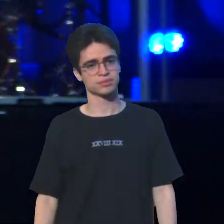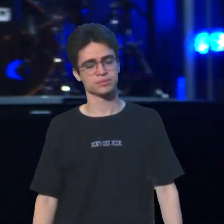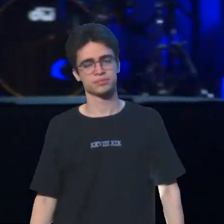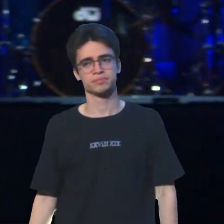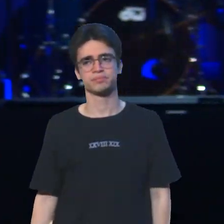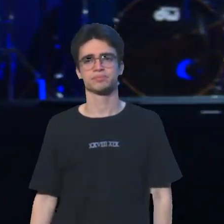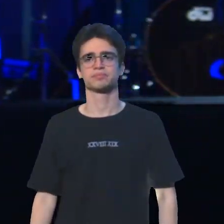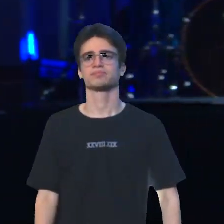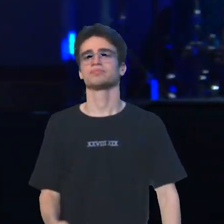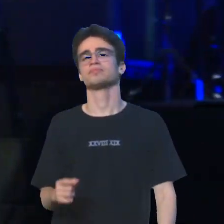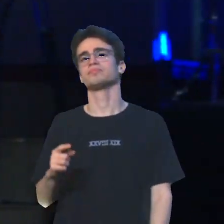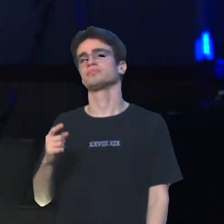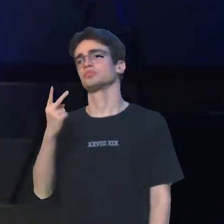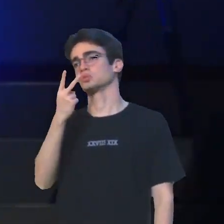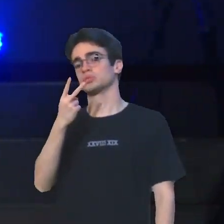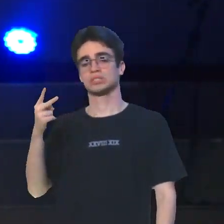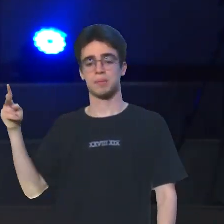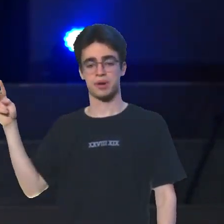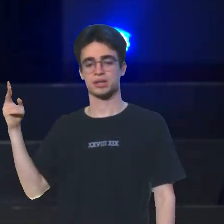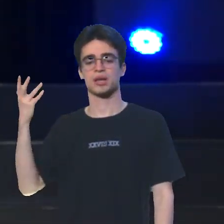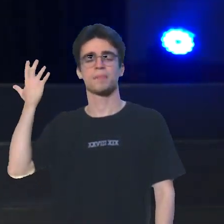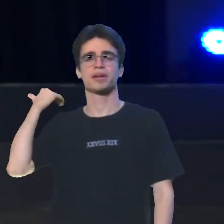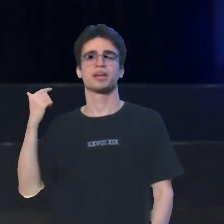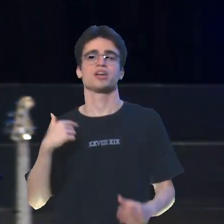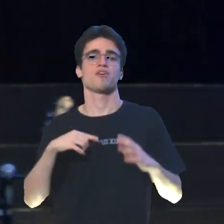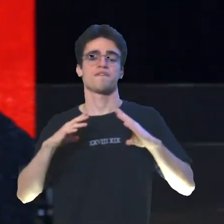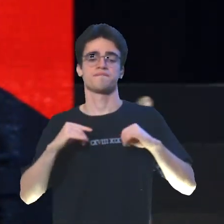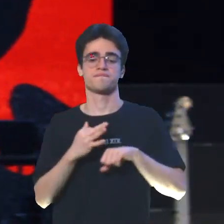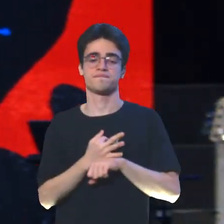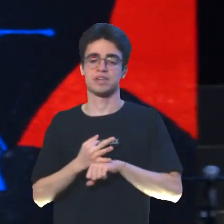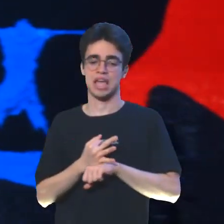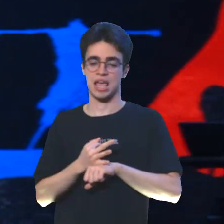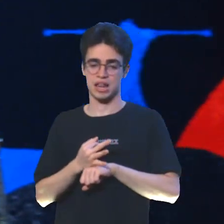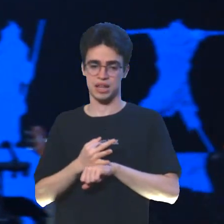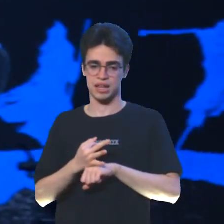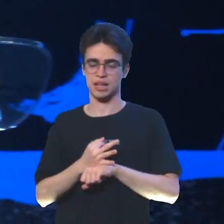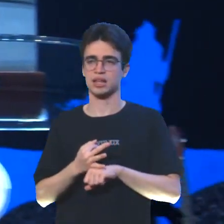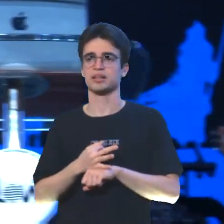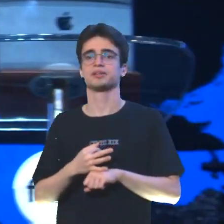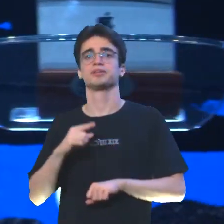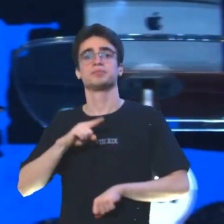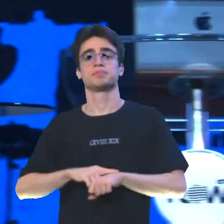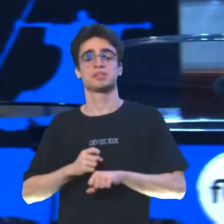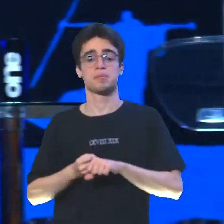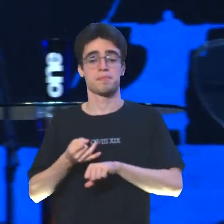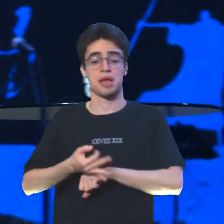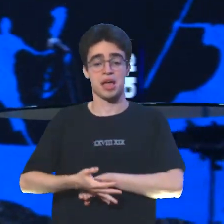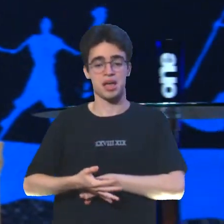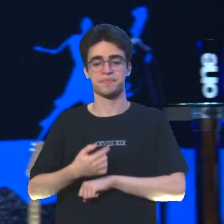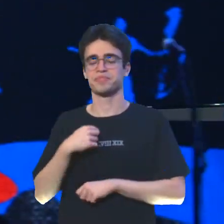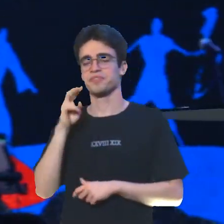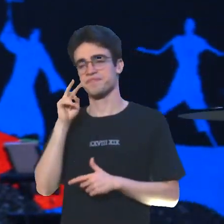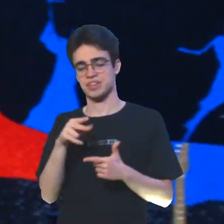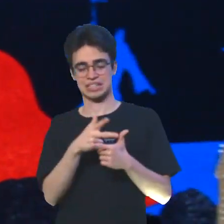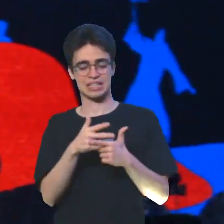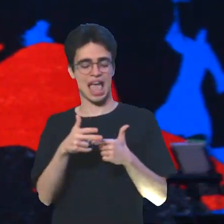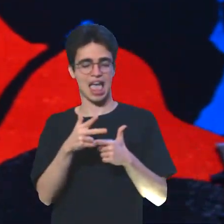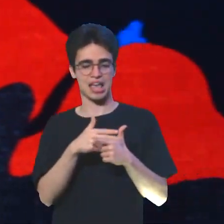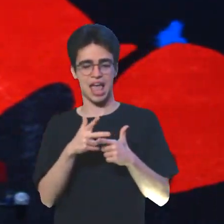Eu estava de férias há 2 semanas atrás. Era madrugada, eu estava assistindo série.